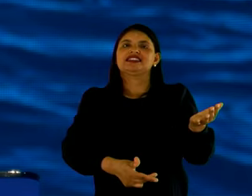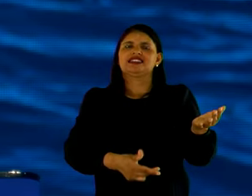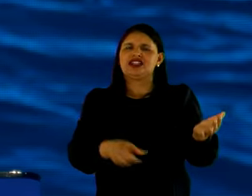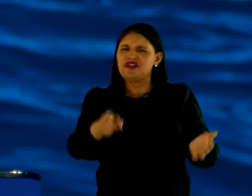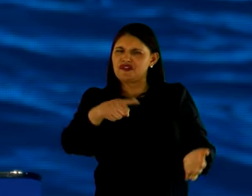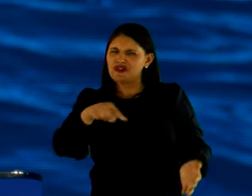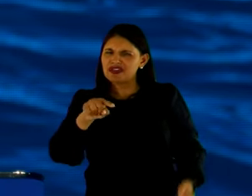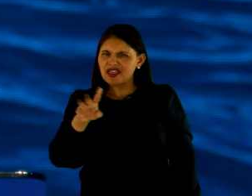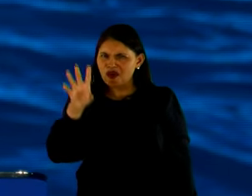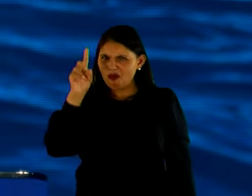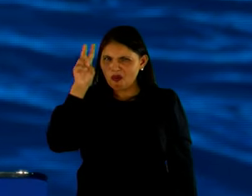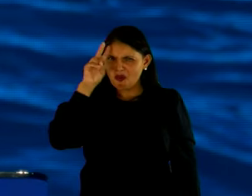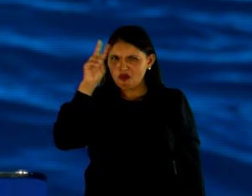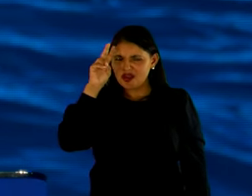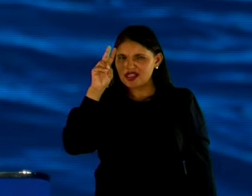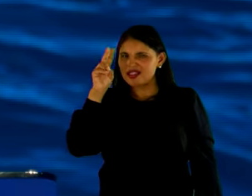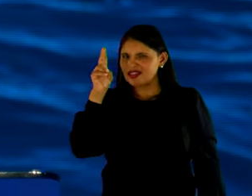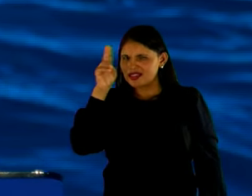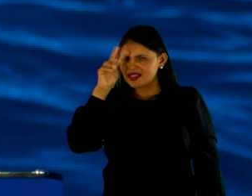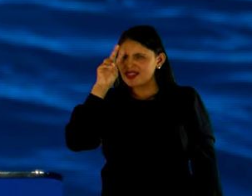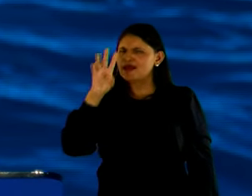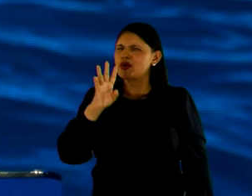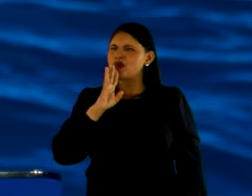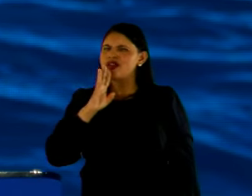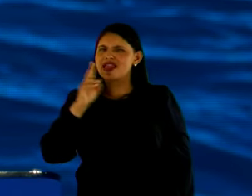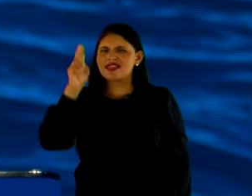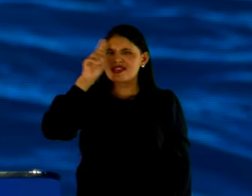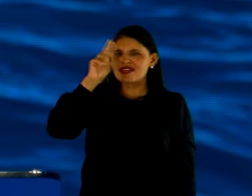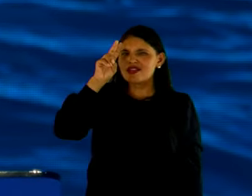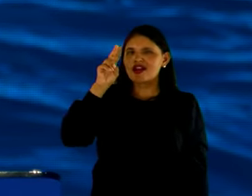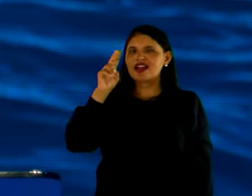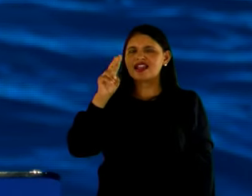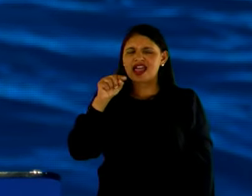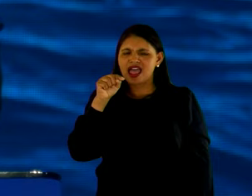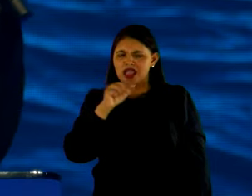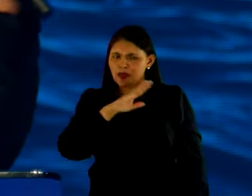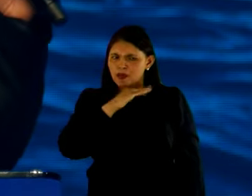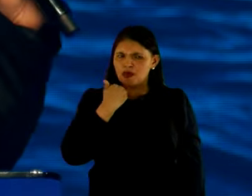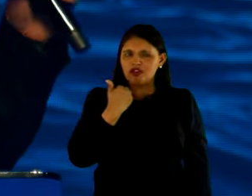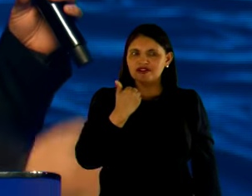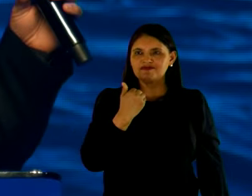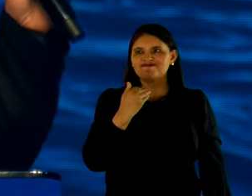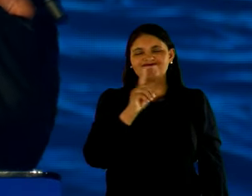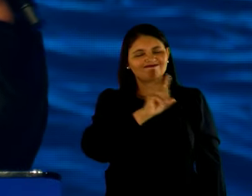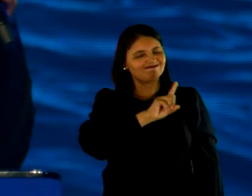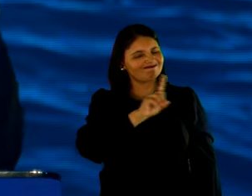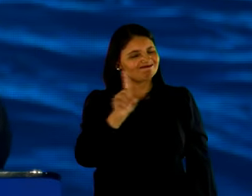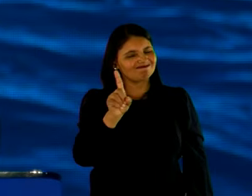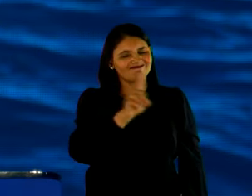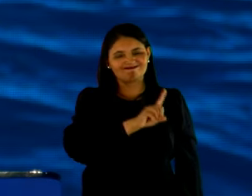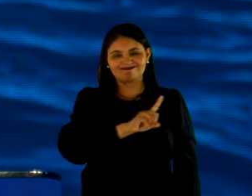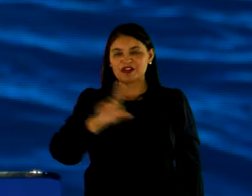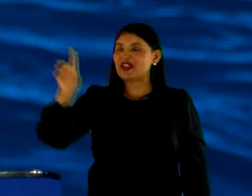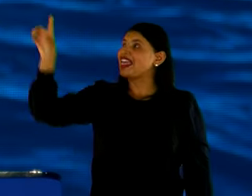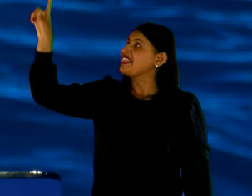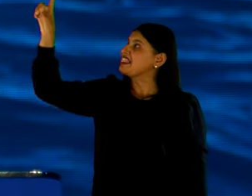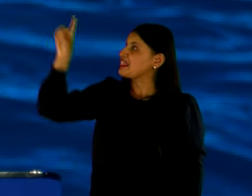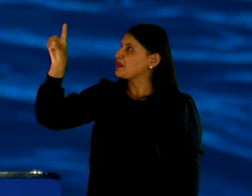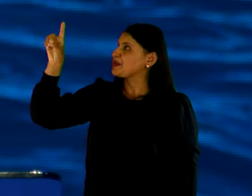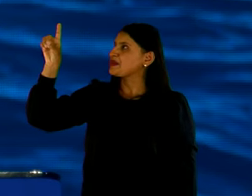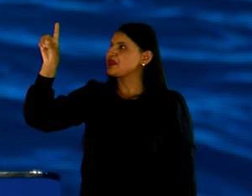estar pensando: "Mas Jonas morreu?" Deus, em sua infinita misericórdia